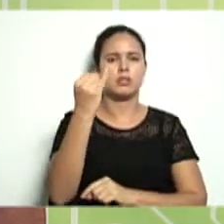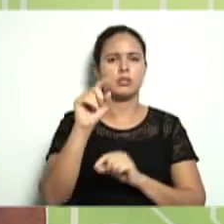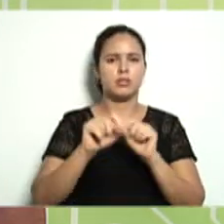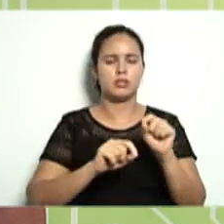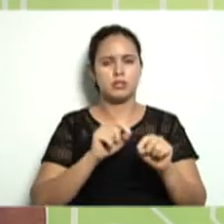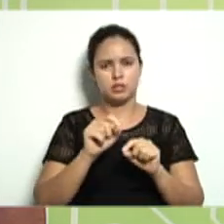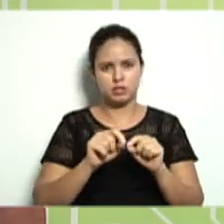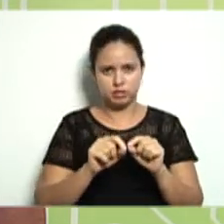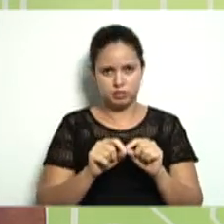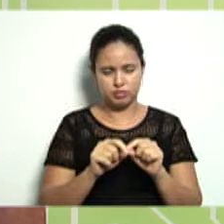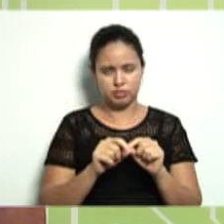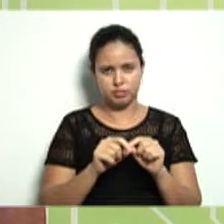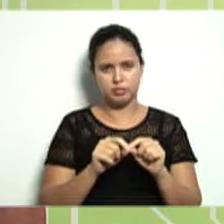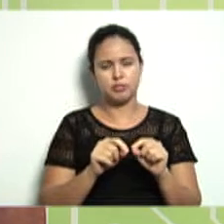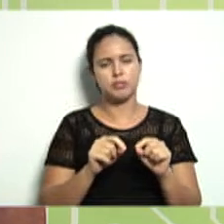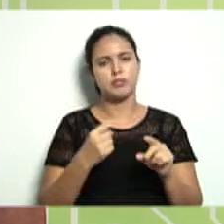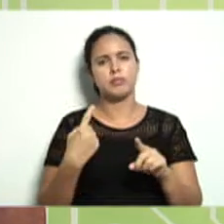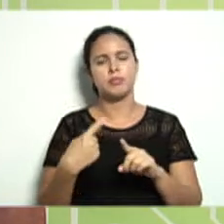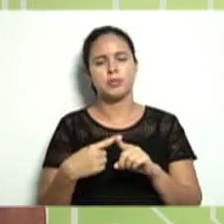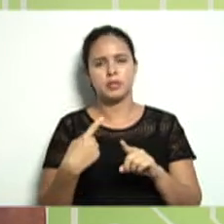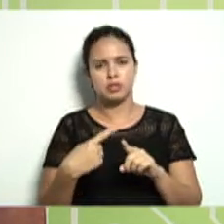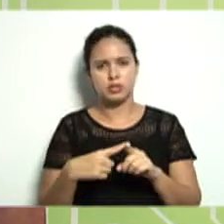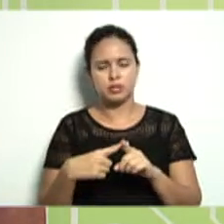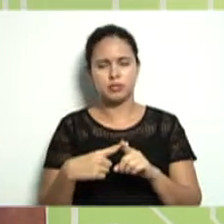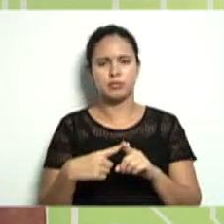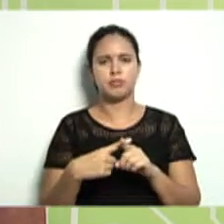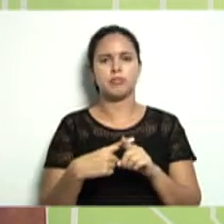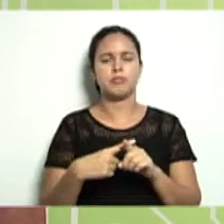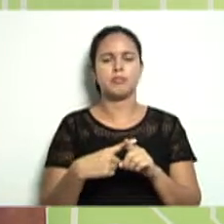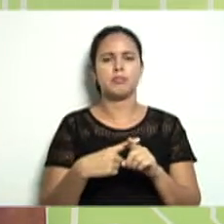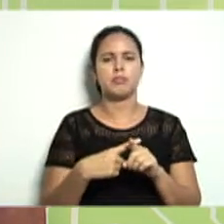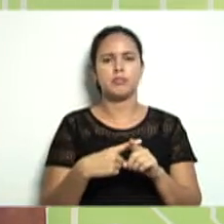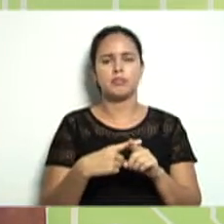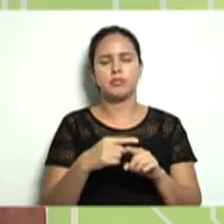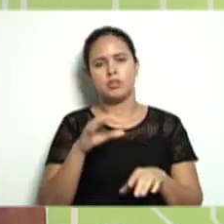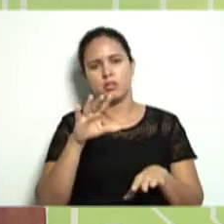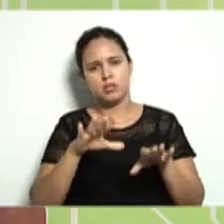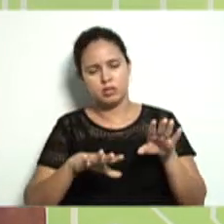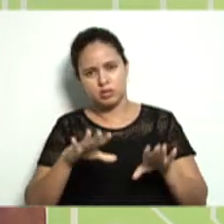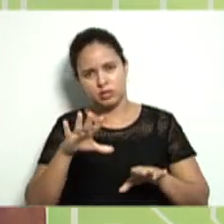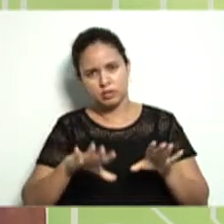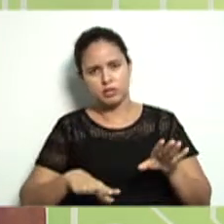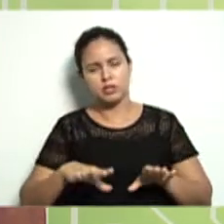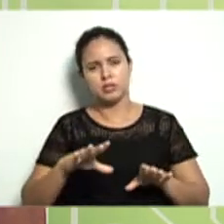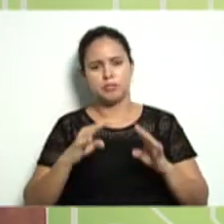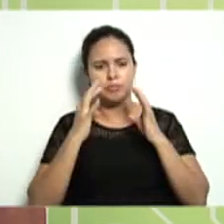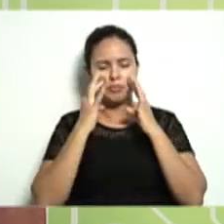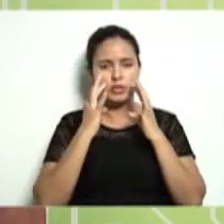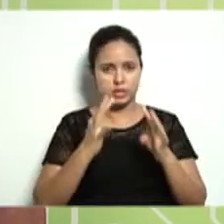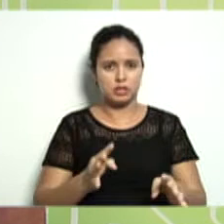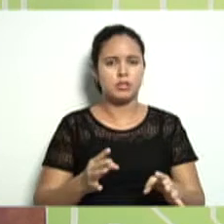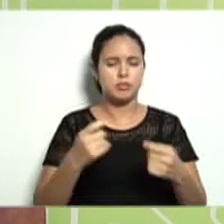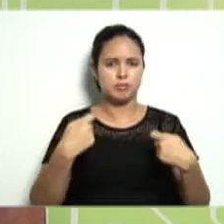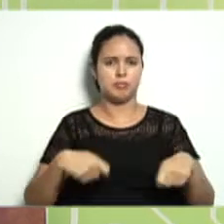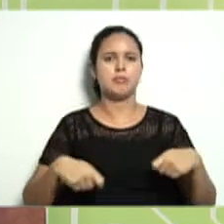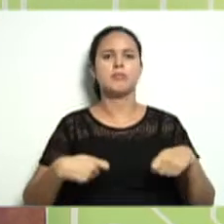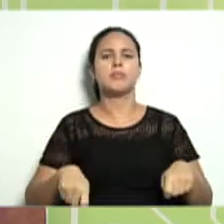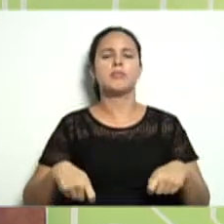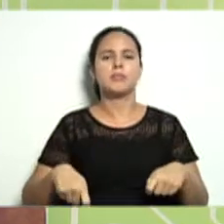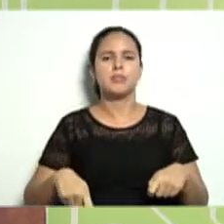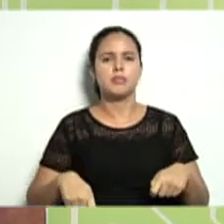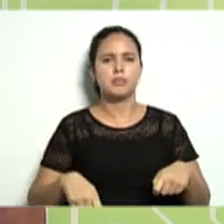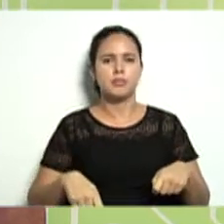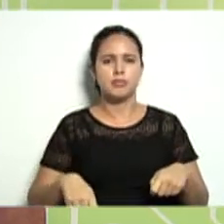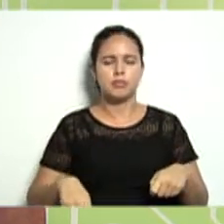estou detalhando sobre a nossa avaliação neste momento, por quê? Porque nós vamos precisar da atenção de vocês. Façam